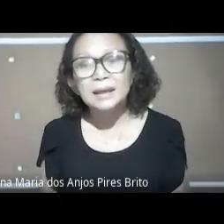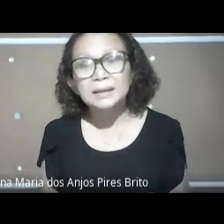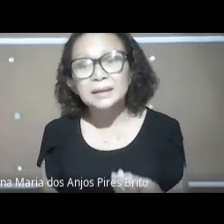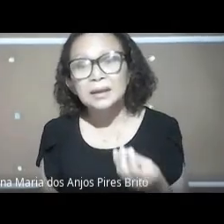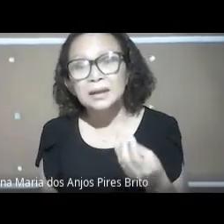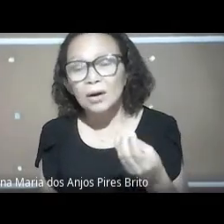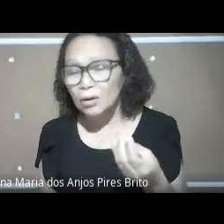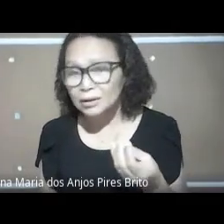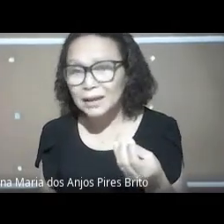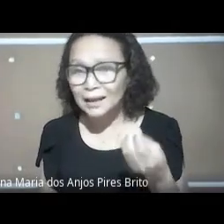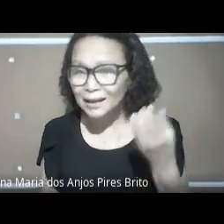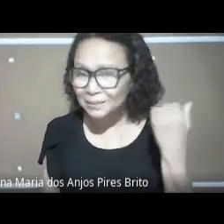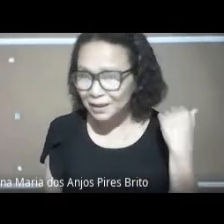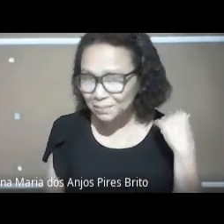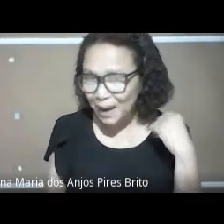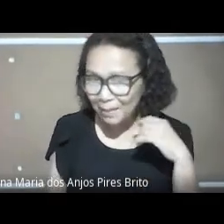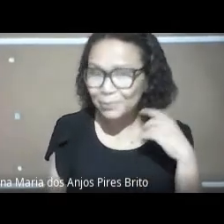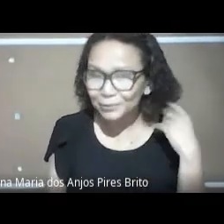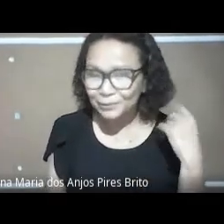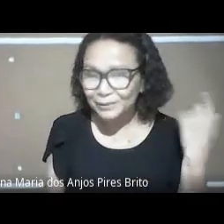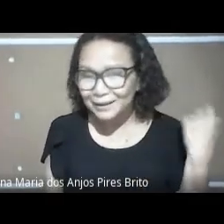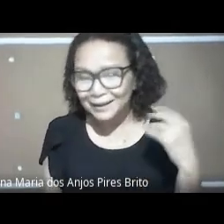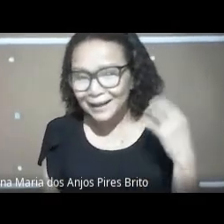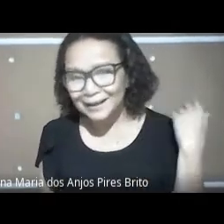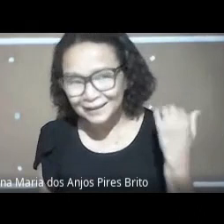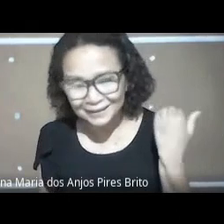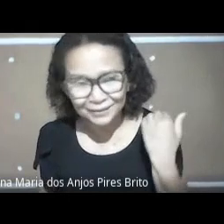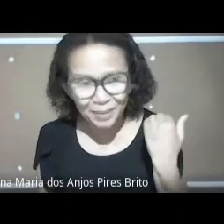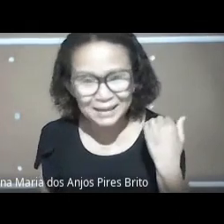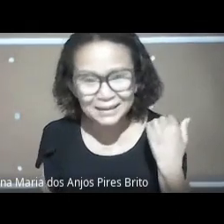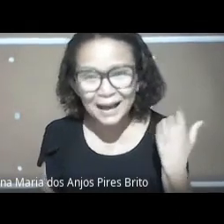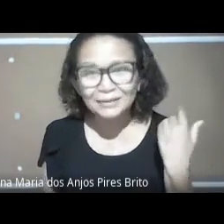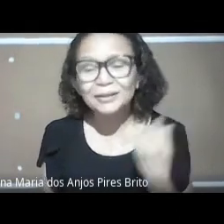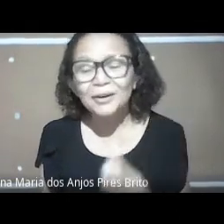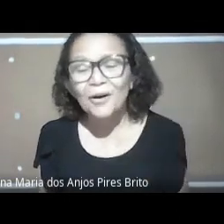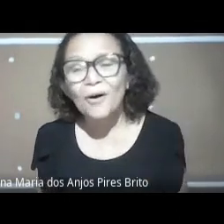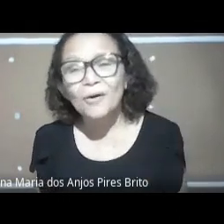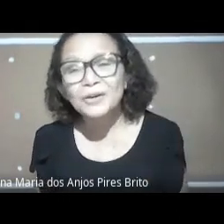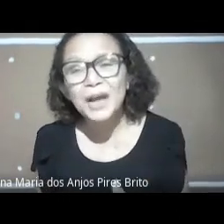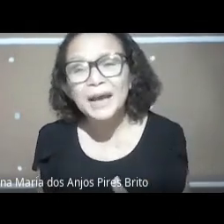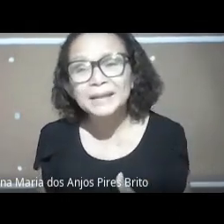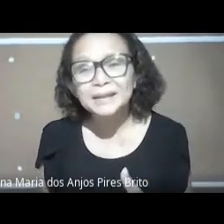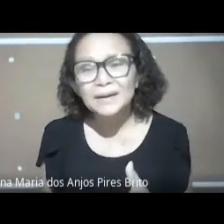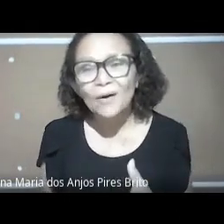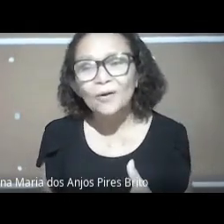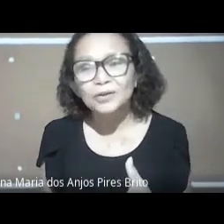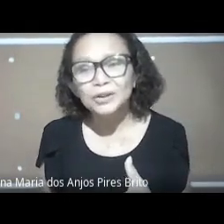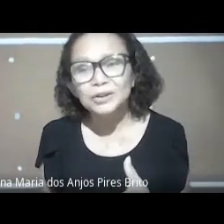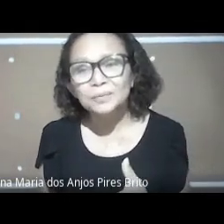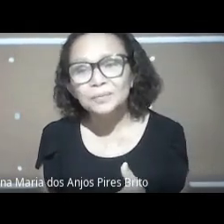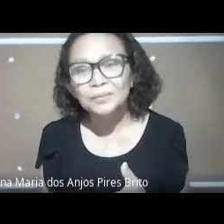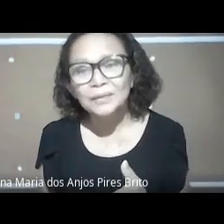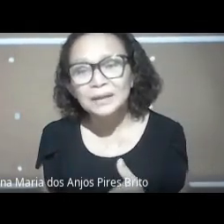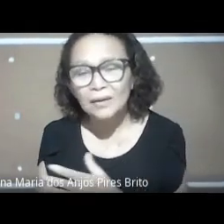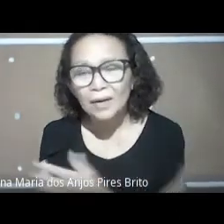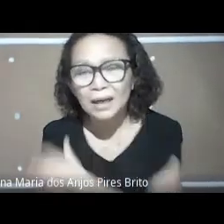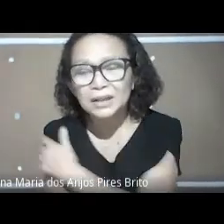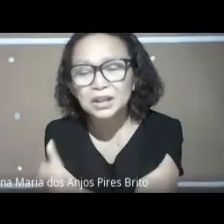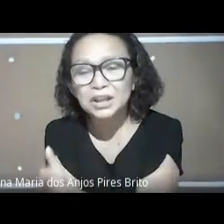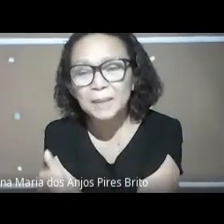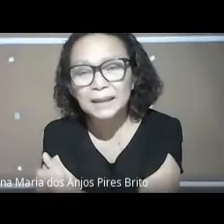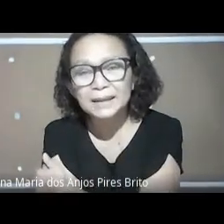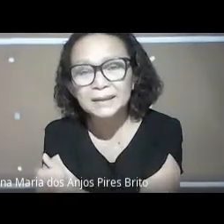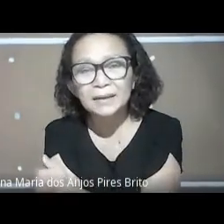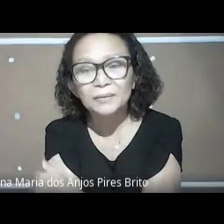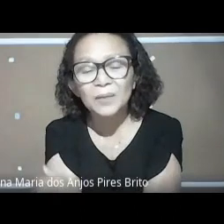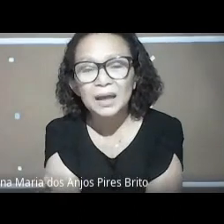as salas de bate-papo, né? No passado, ou em chats, hoje. Agora, a